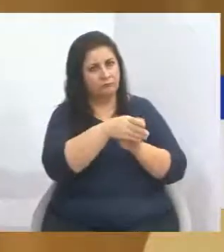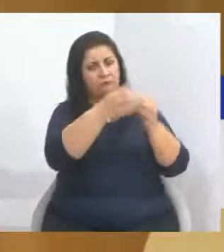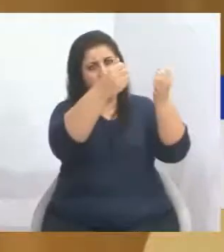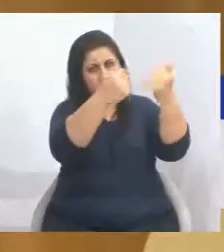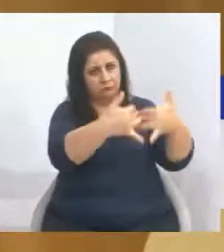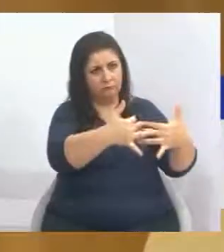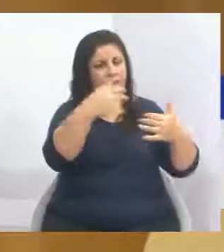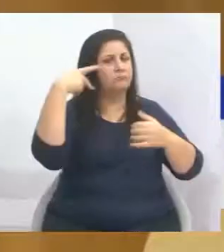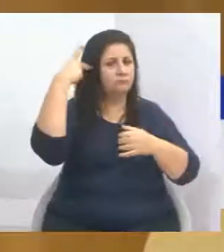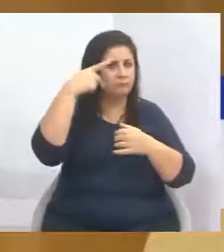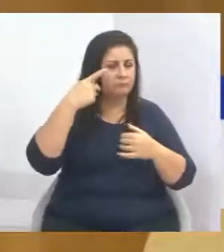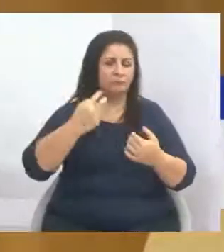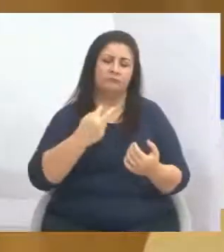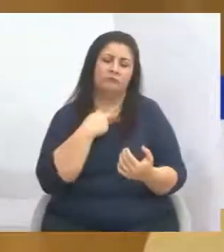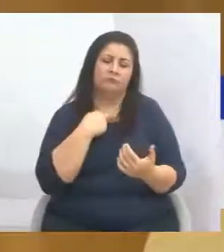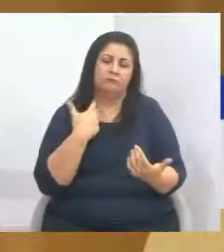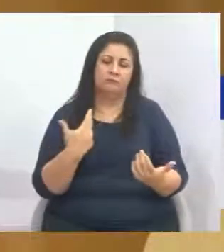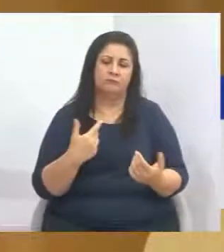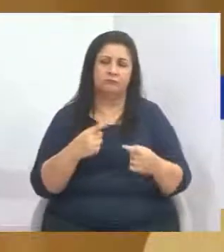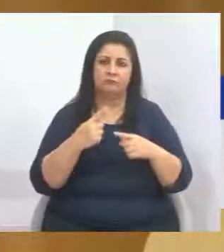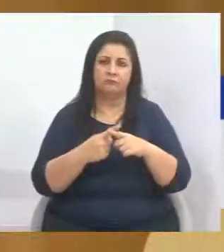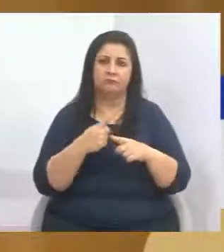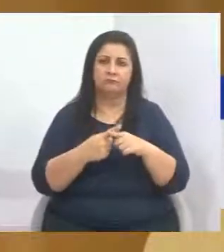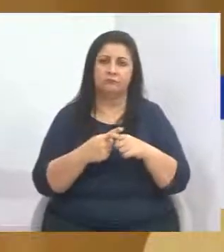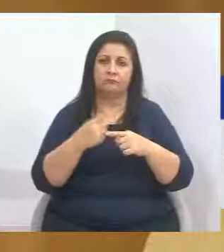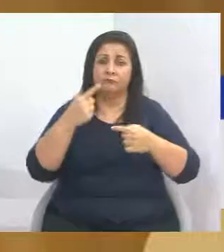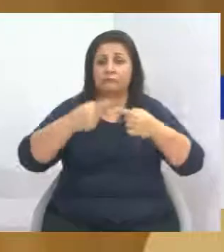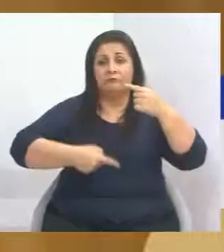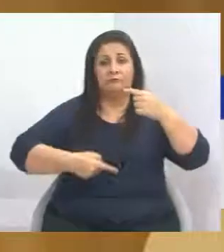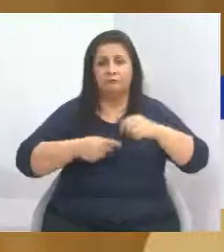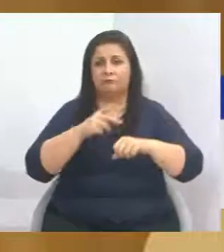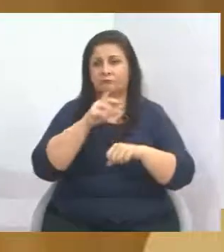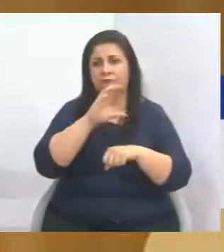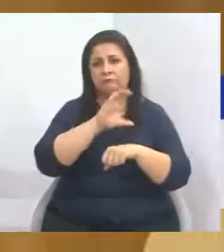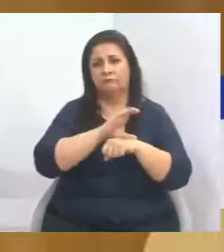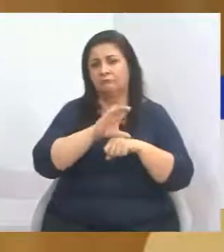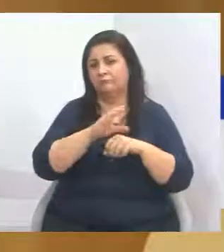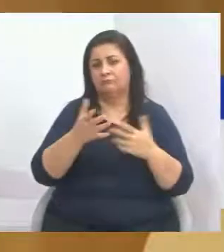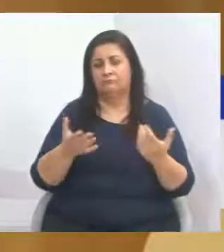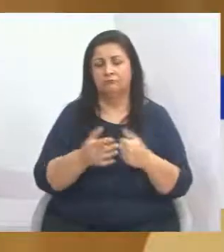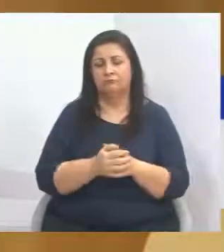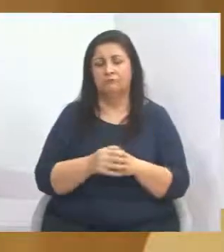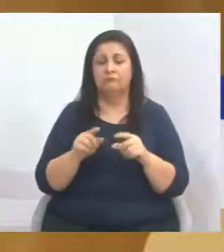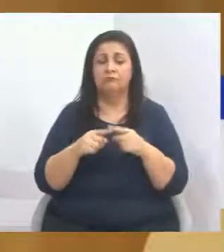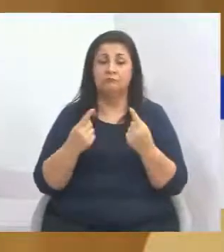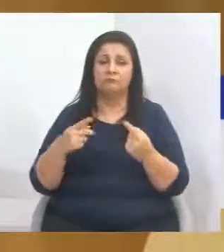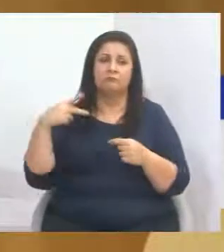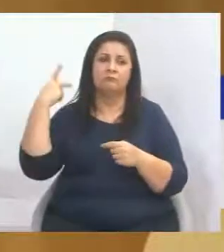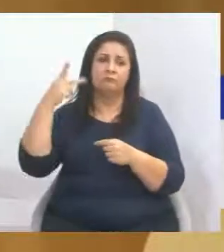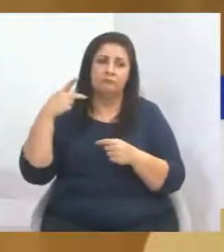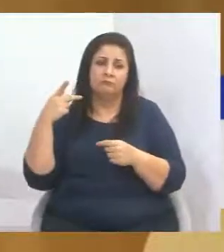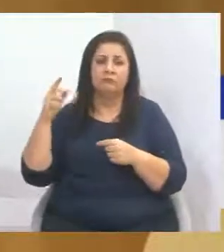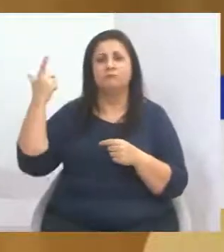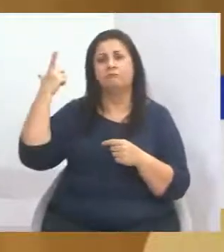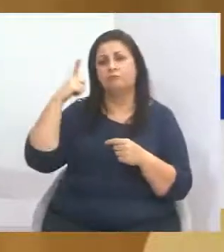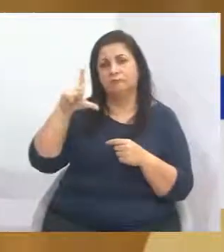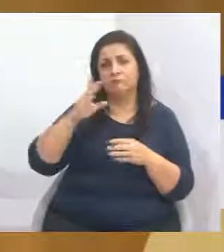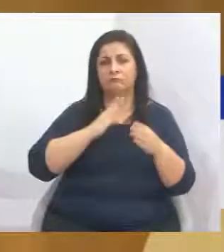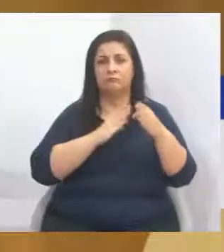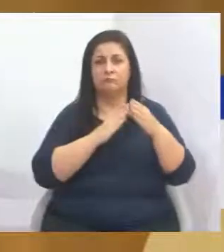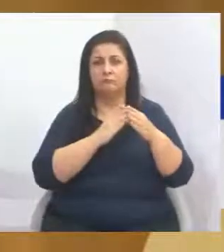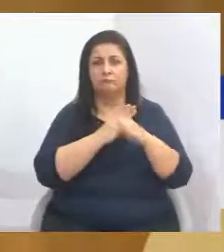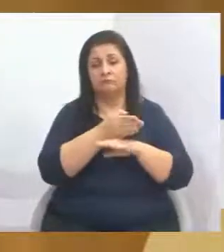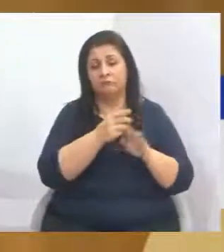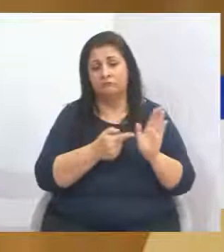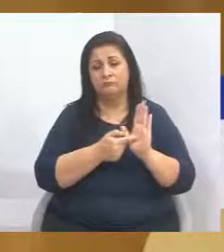que o projeto era inconstitucional. Mas, mesmo assim, o vereador conseguiu